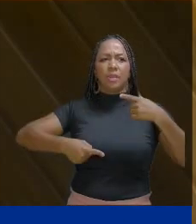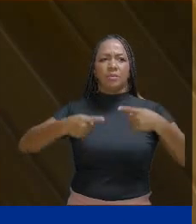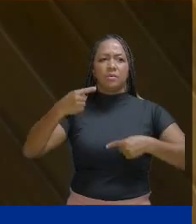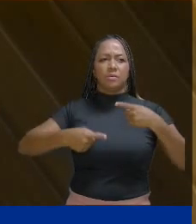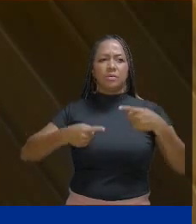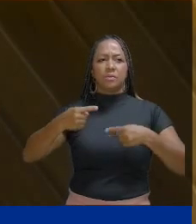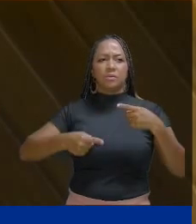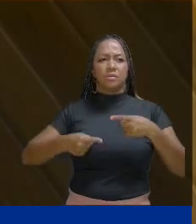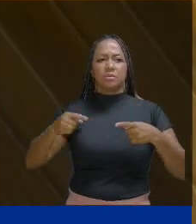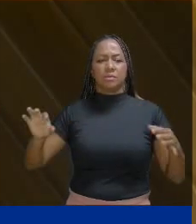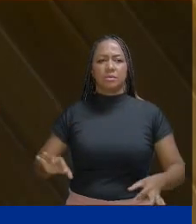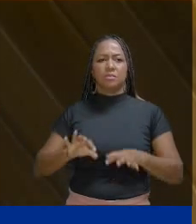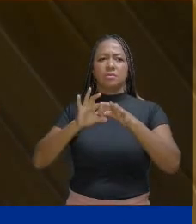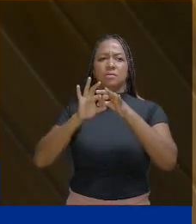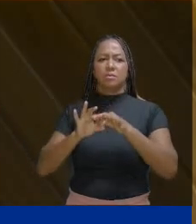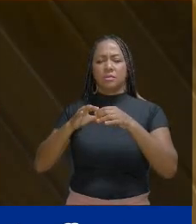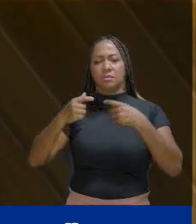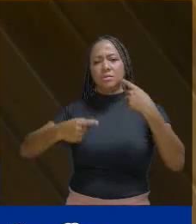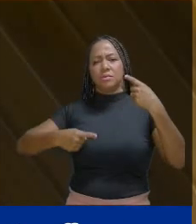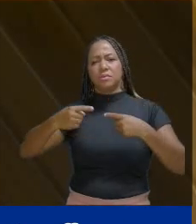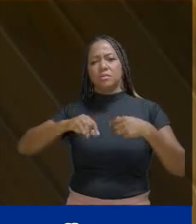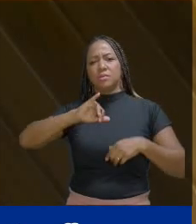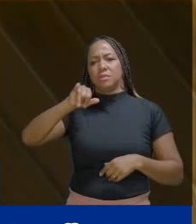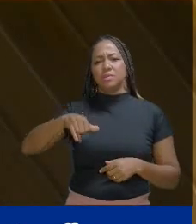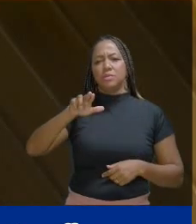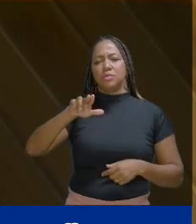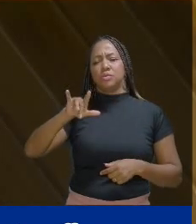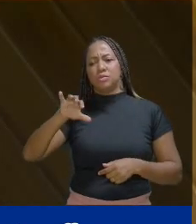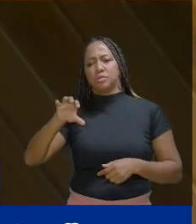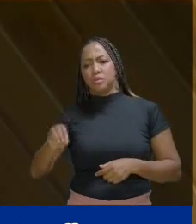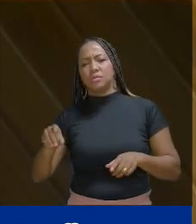a forte ligação política entre Júlio